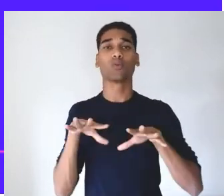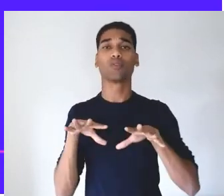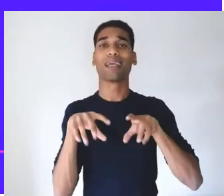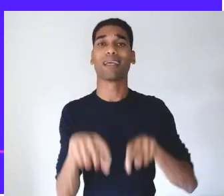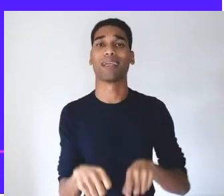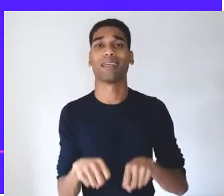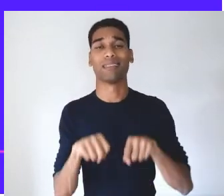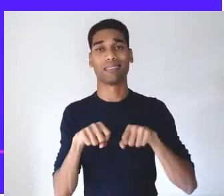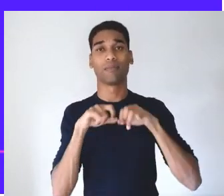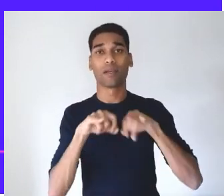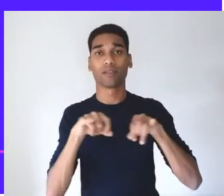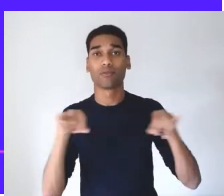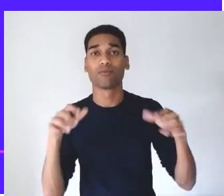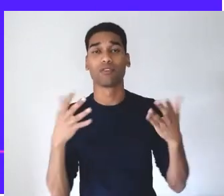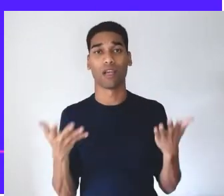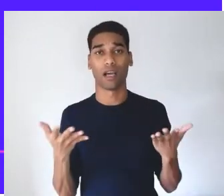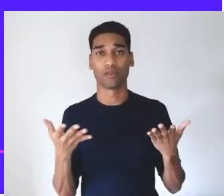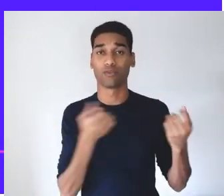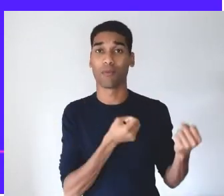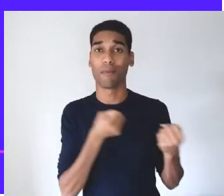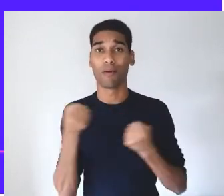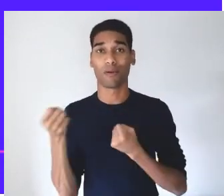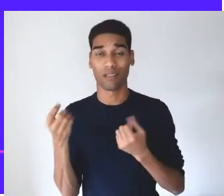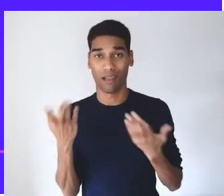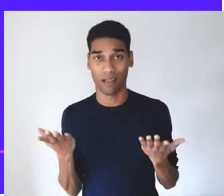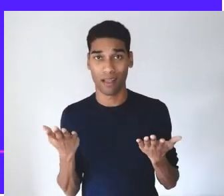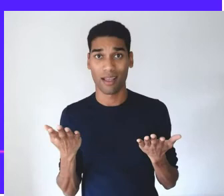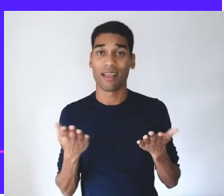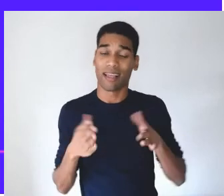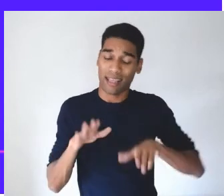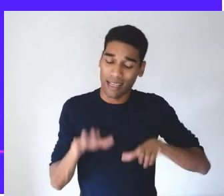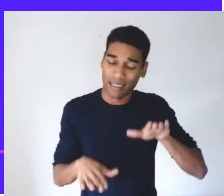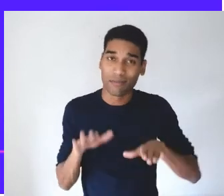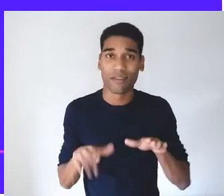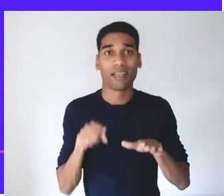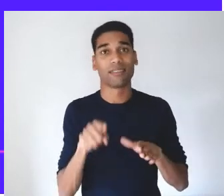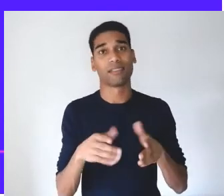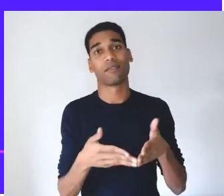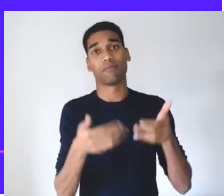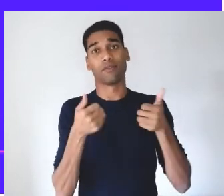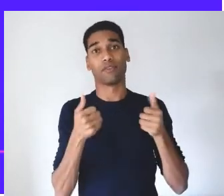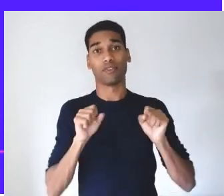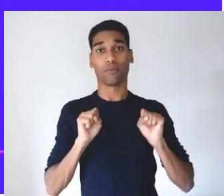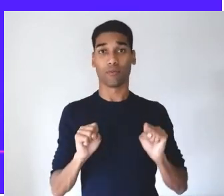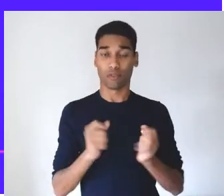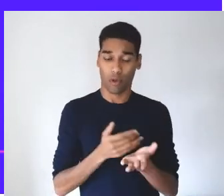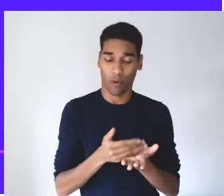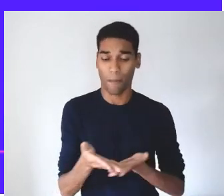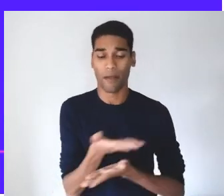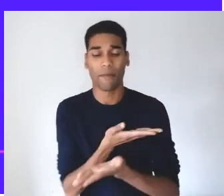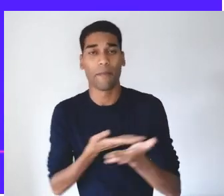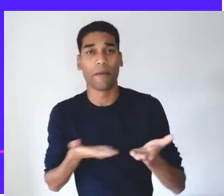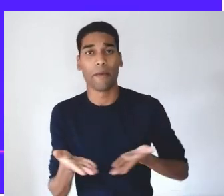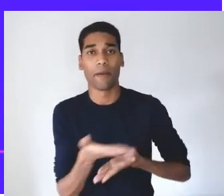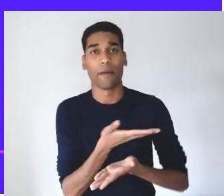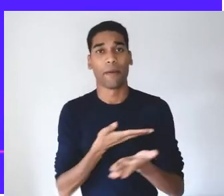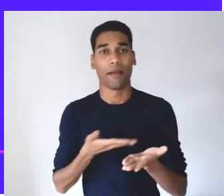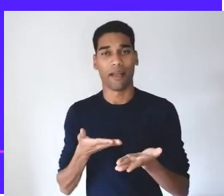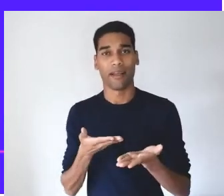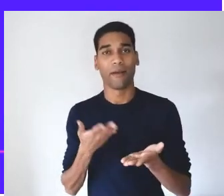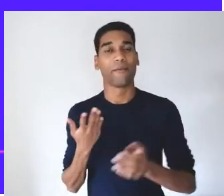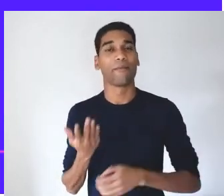espaços onde essas demandas poderiam repercutir. Então, era isso, né? O destino era definido